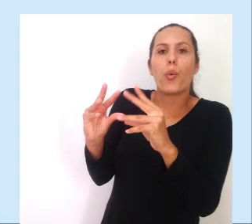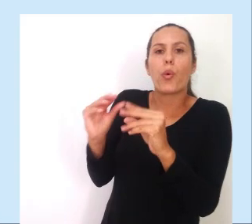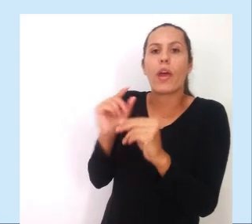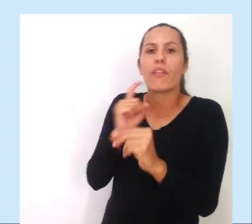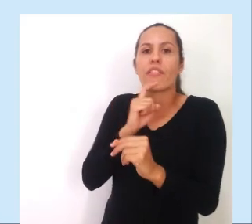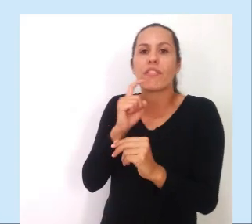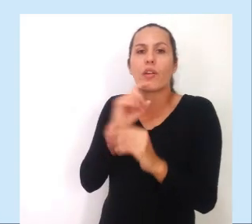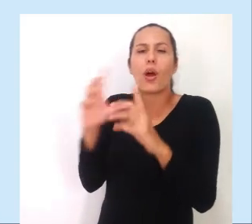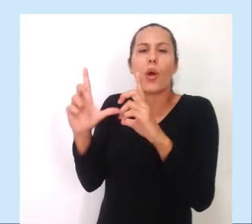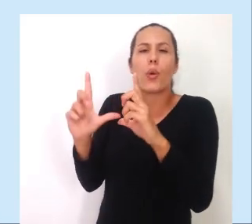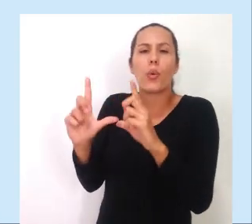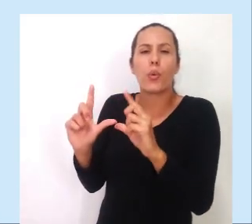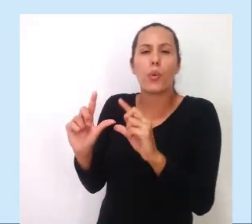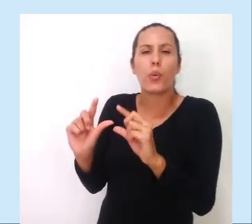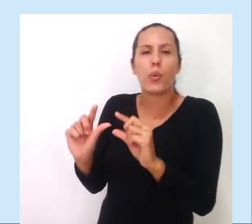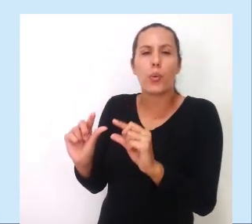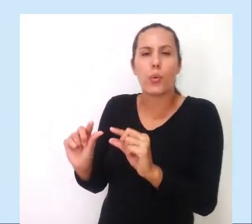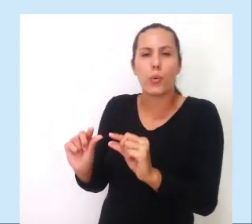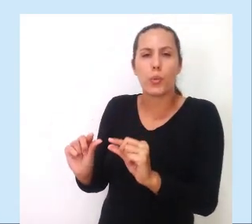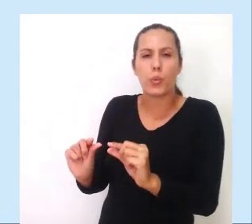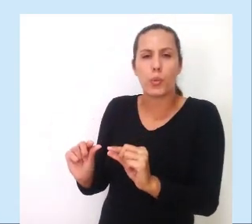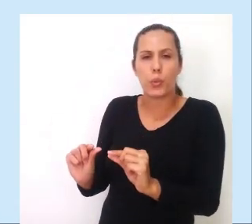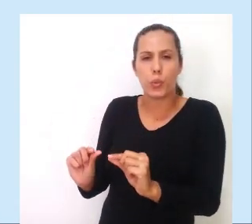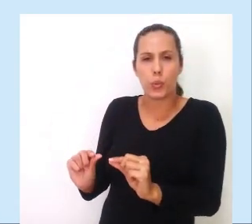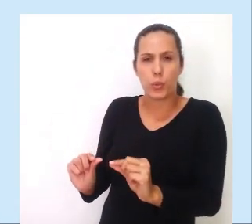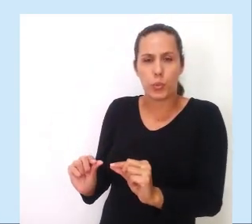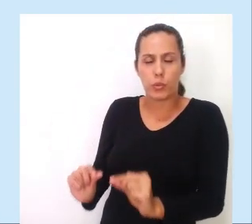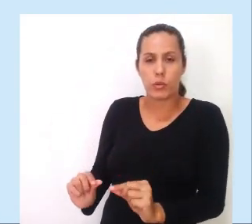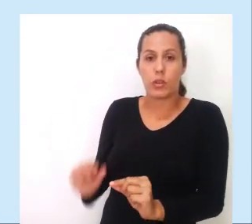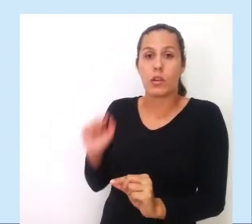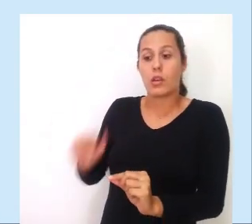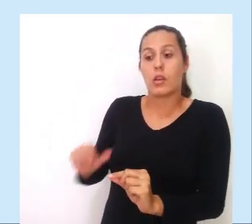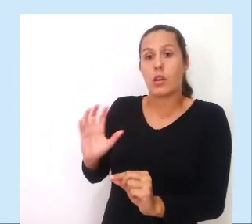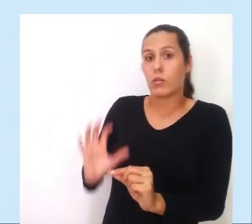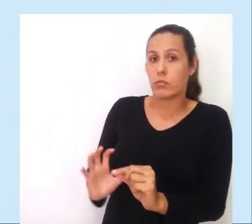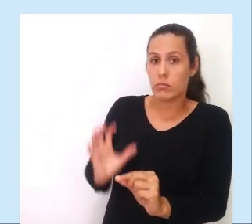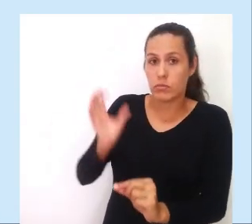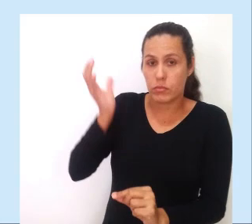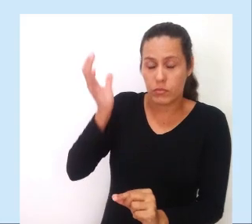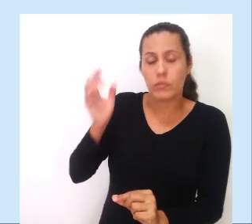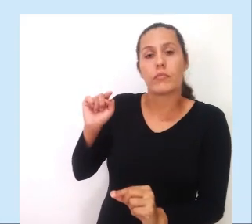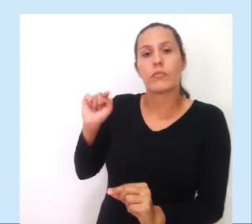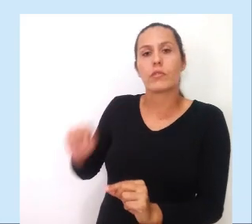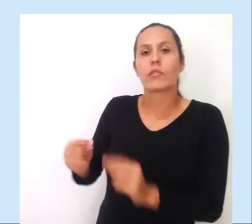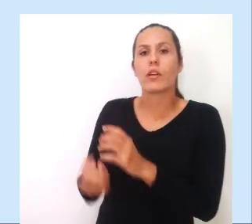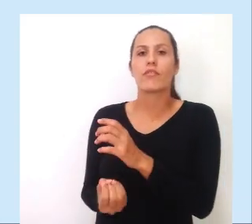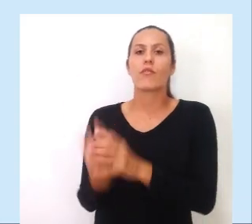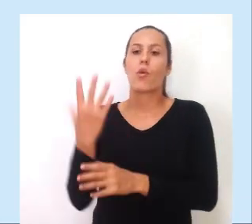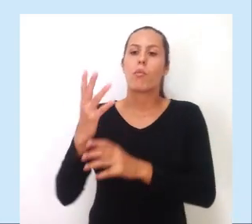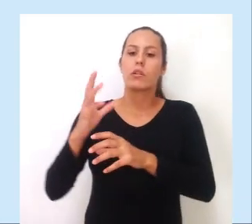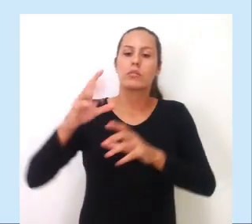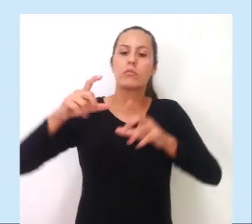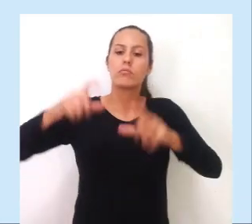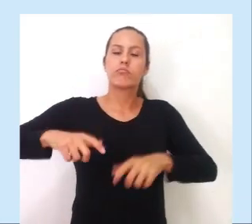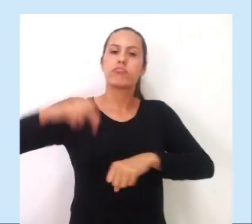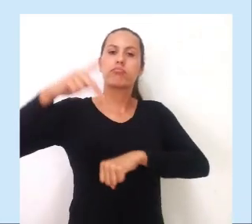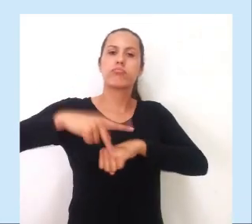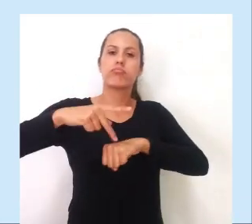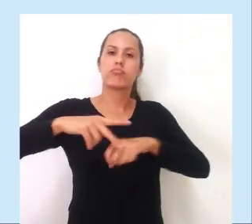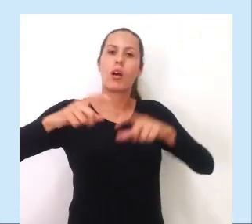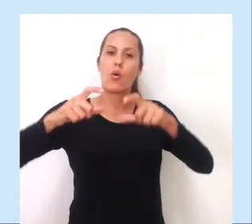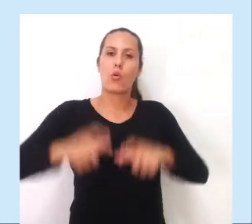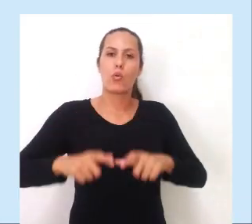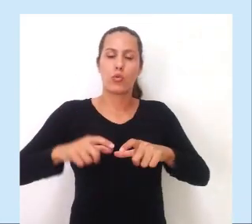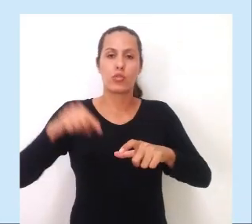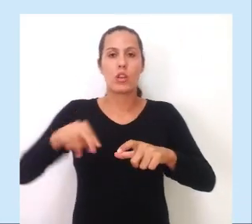quando acontece esse resfriamento, vai acontecer a formação dessas rochas, que a gente chama